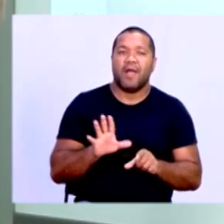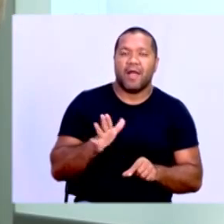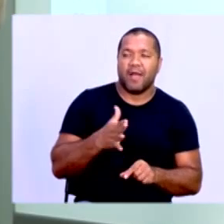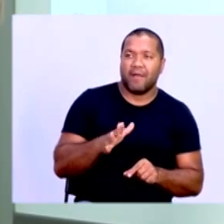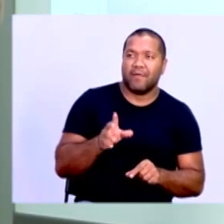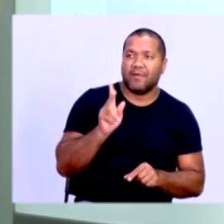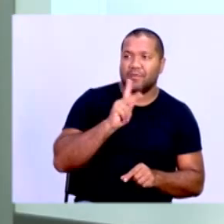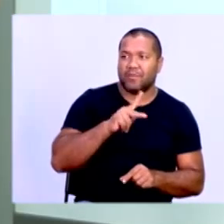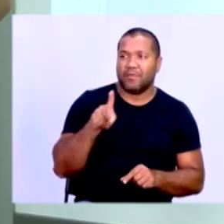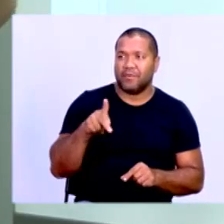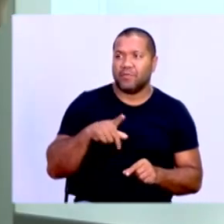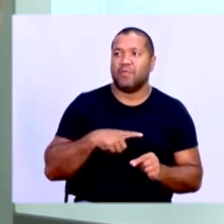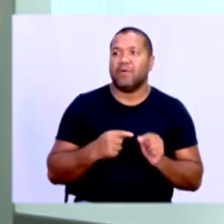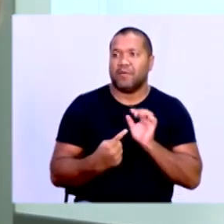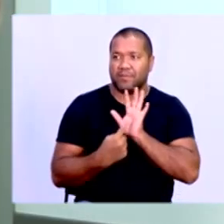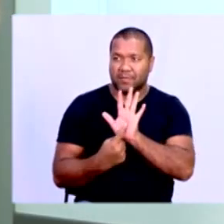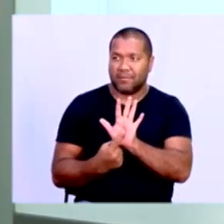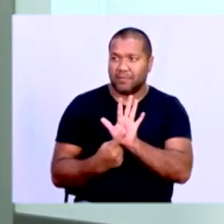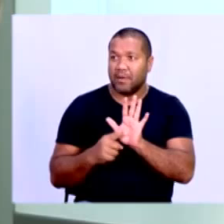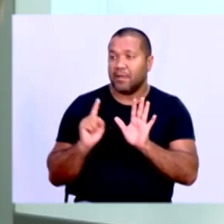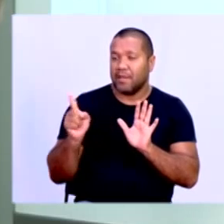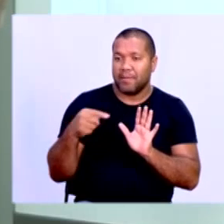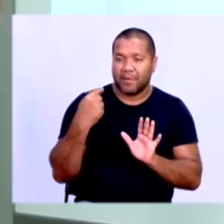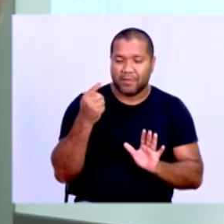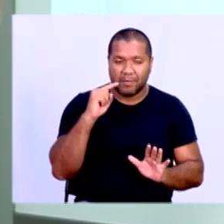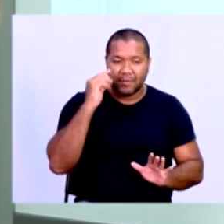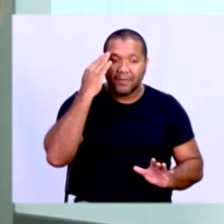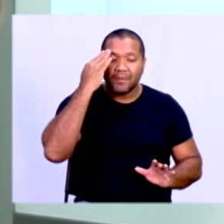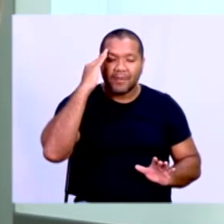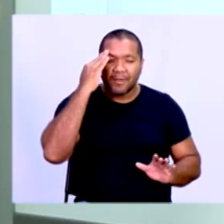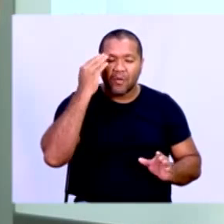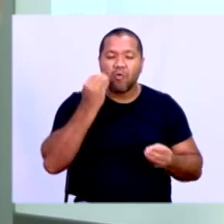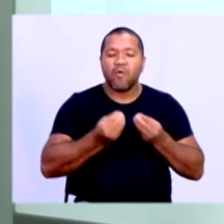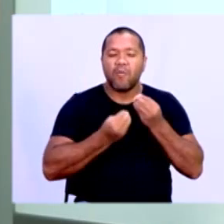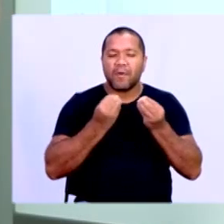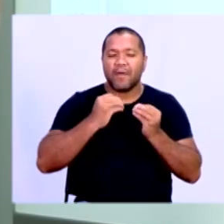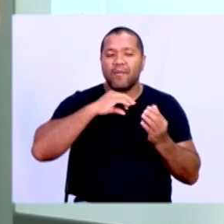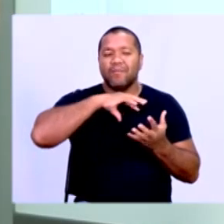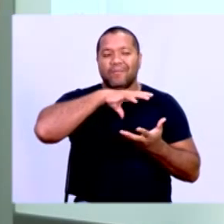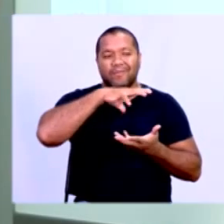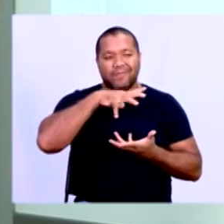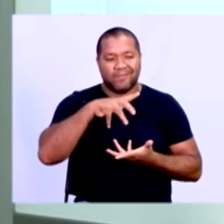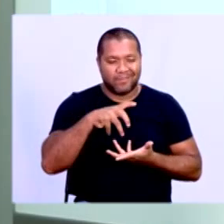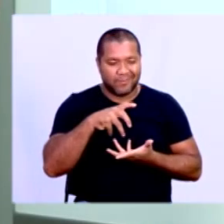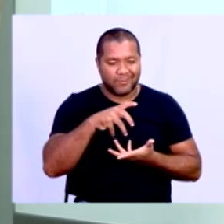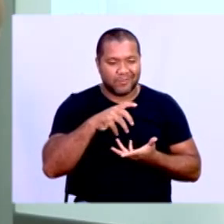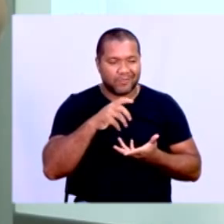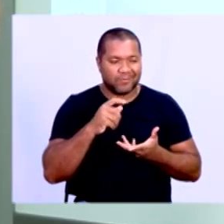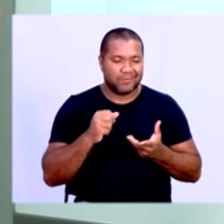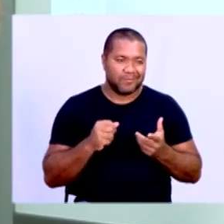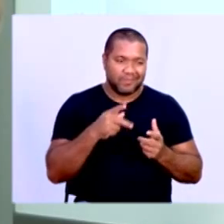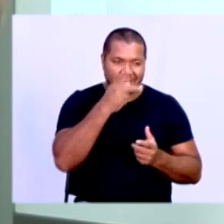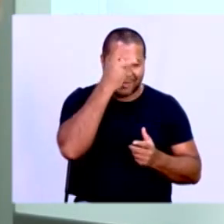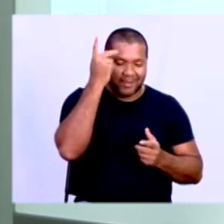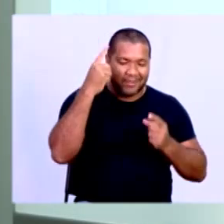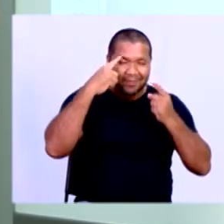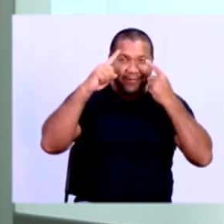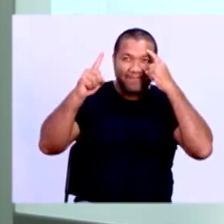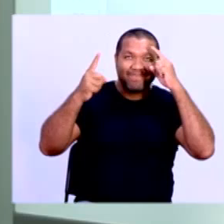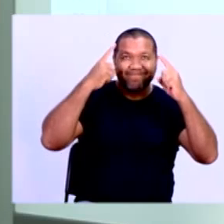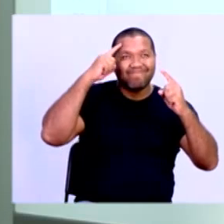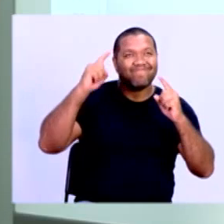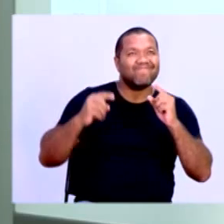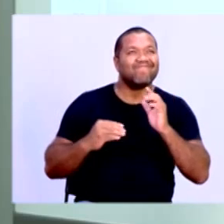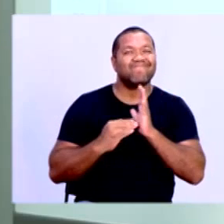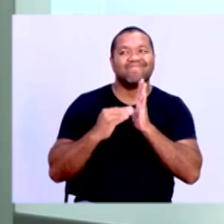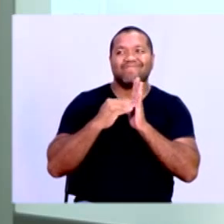possibilidade. Até para vocês terem uma noção, assim, como é o mundo essa questão dos programadores, das ideias. Porque